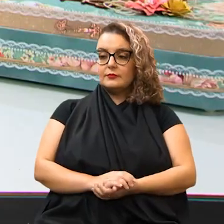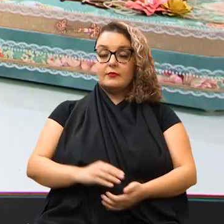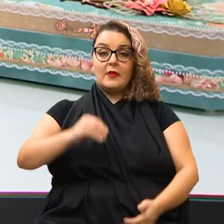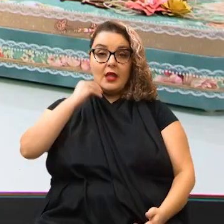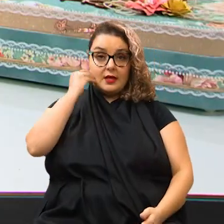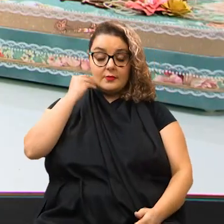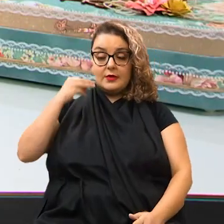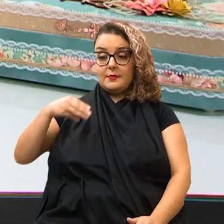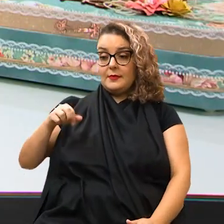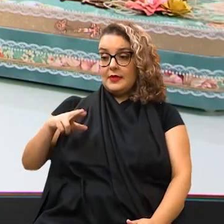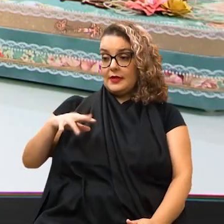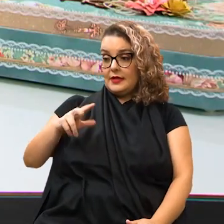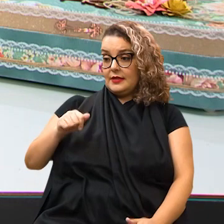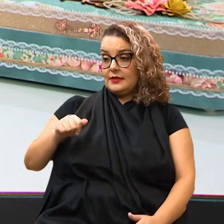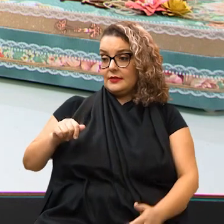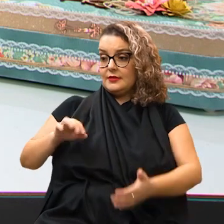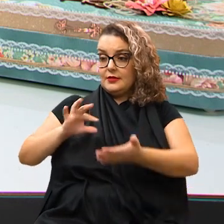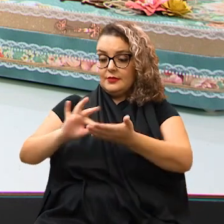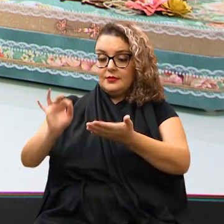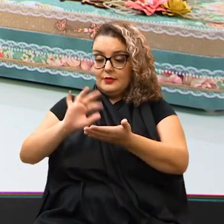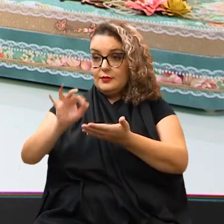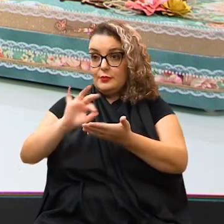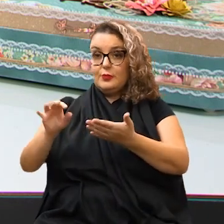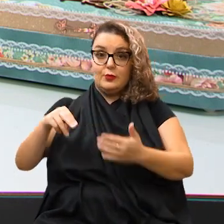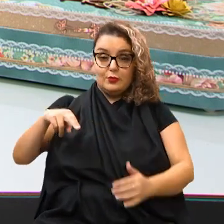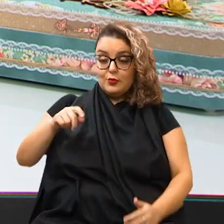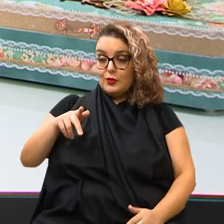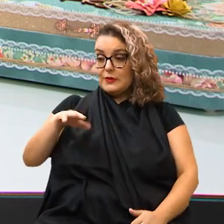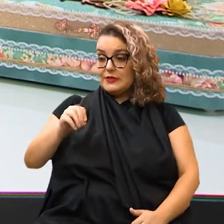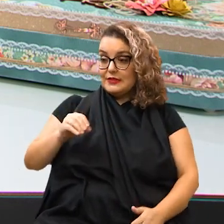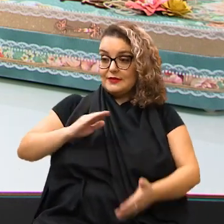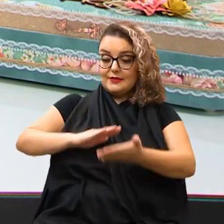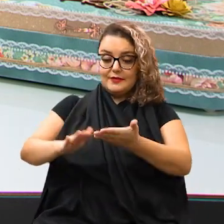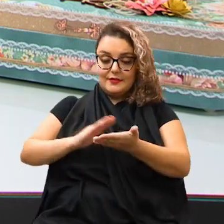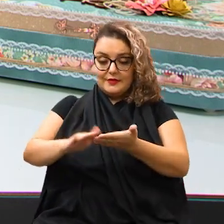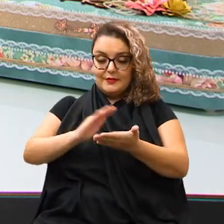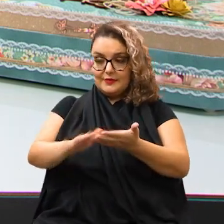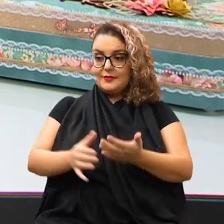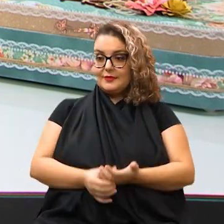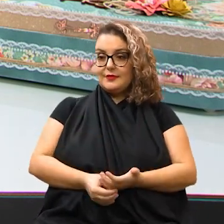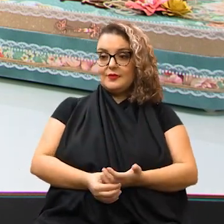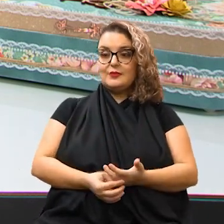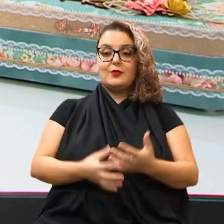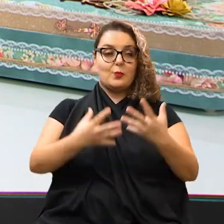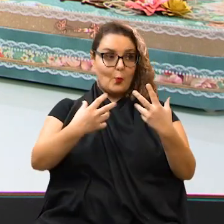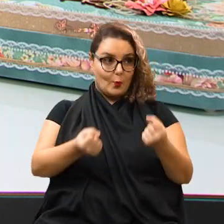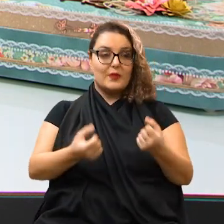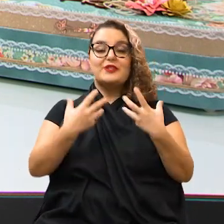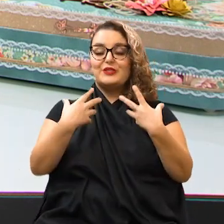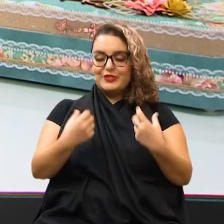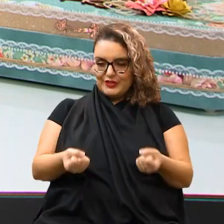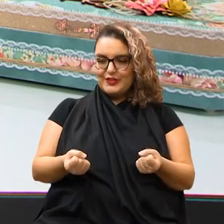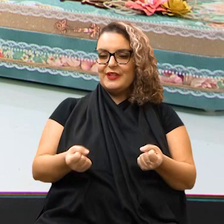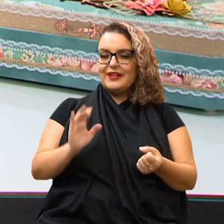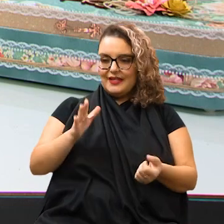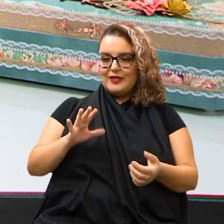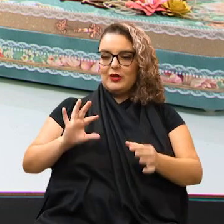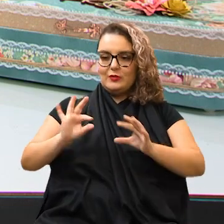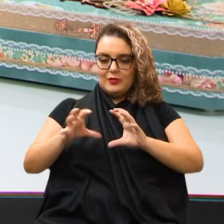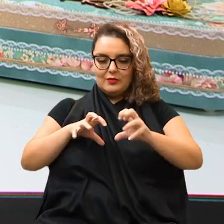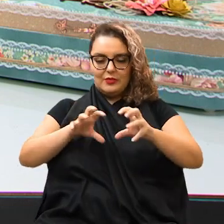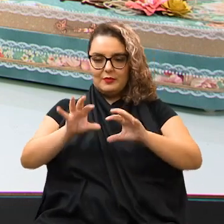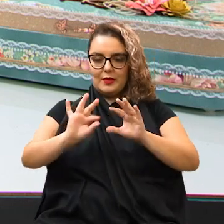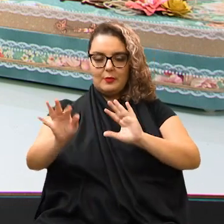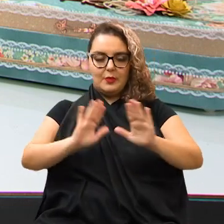experiência ali da Marisa já é secando, já tirando algum nozinho, já passando a mão na caixa, já secou? Já secou e eu fui tirando